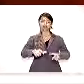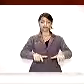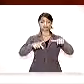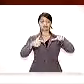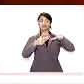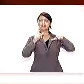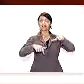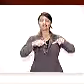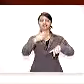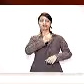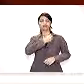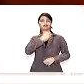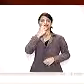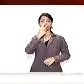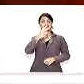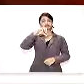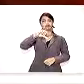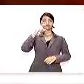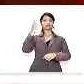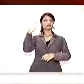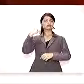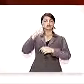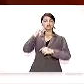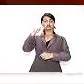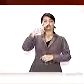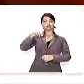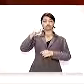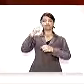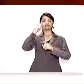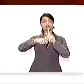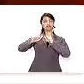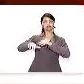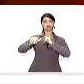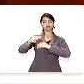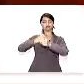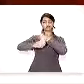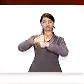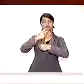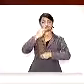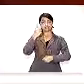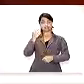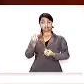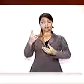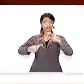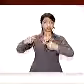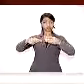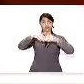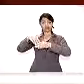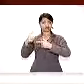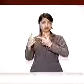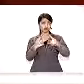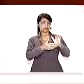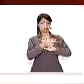realizada em 27 de setembro de 2016 para discussão e votação não havendo objeção